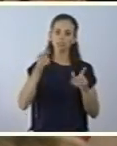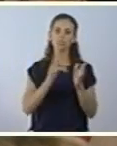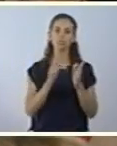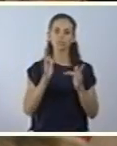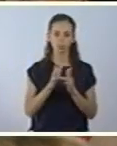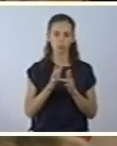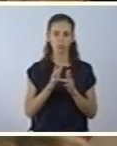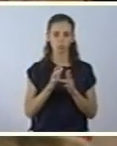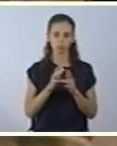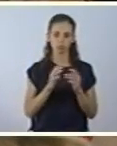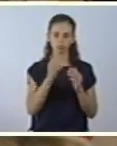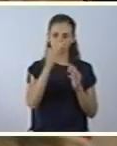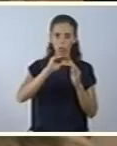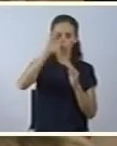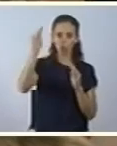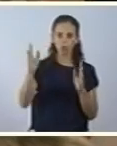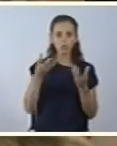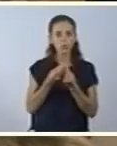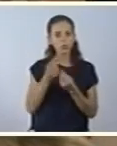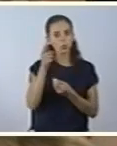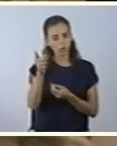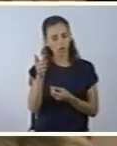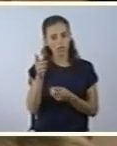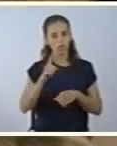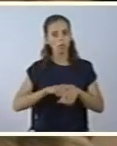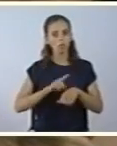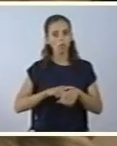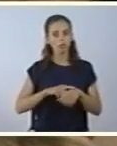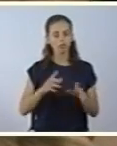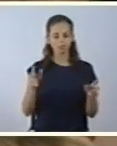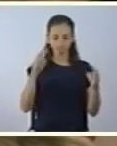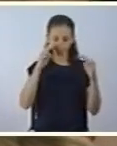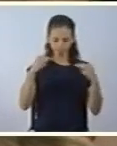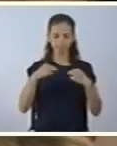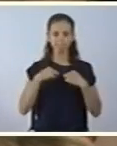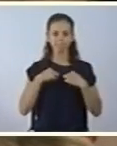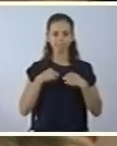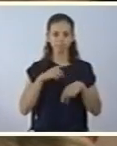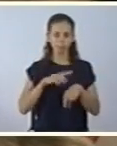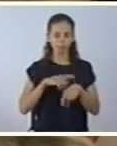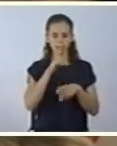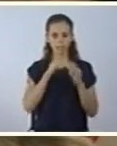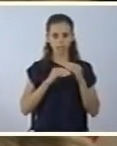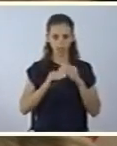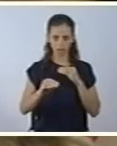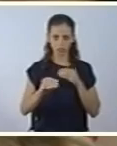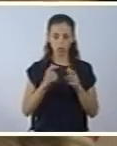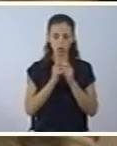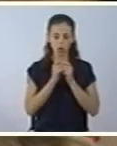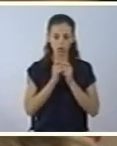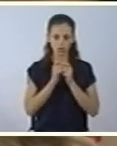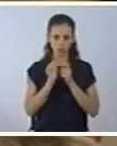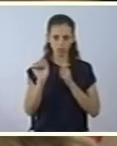Jesus, de subir ao monte com ele, para um momento de recolhimento, um momento de silêncio, de